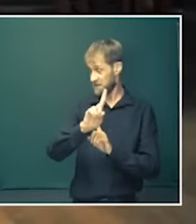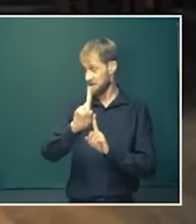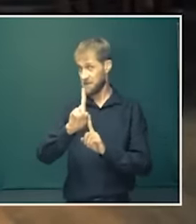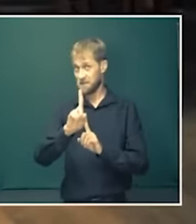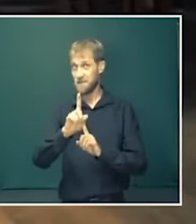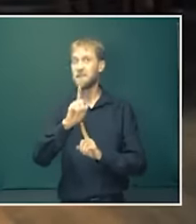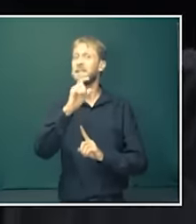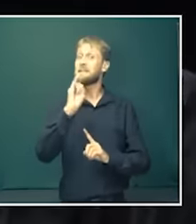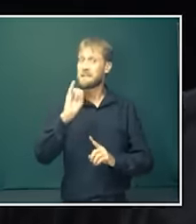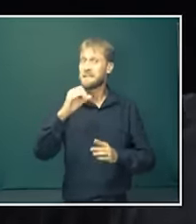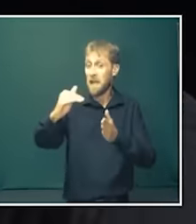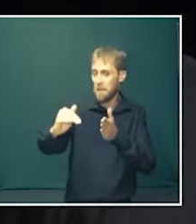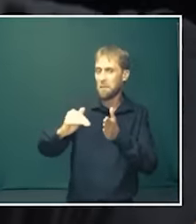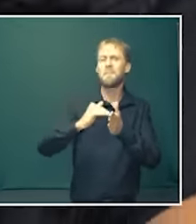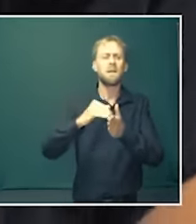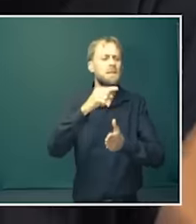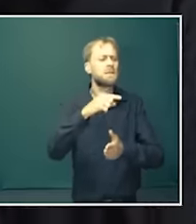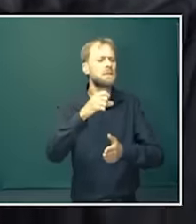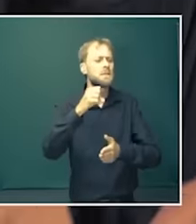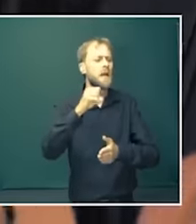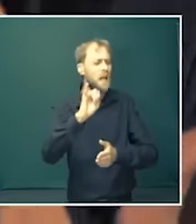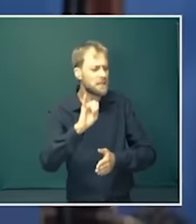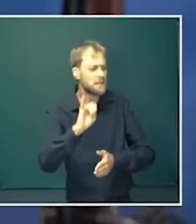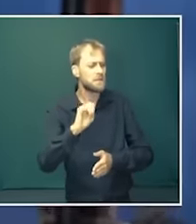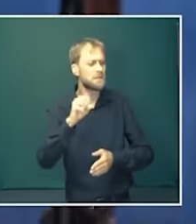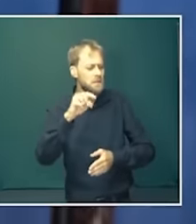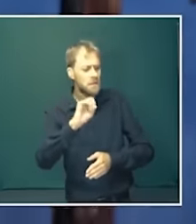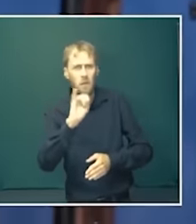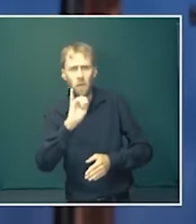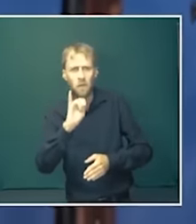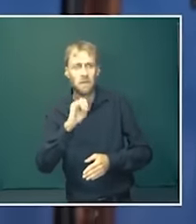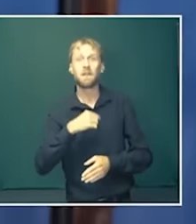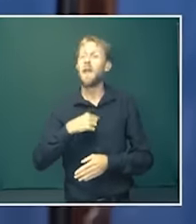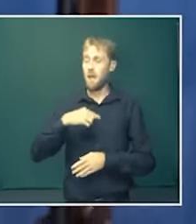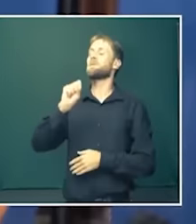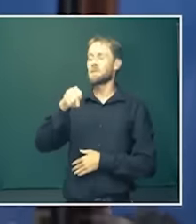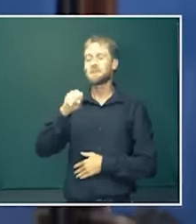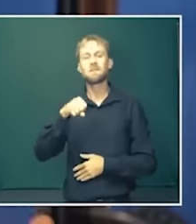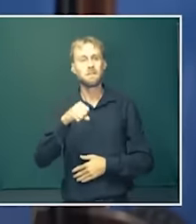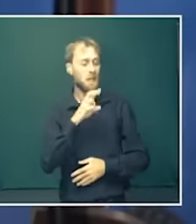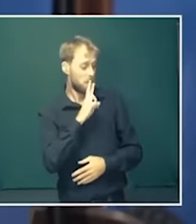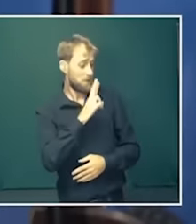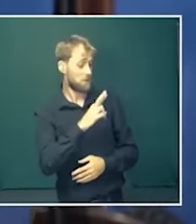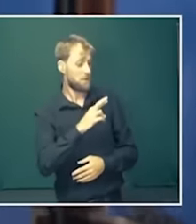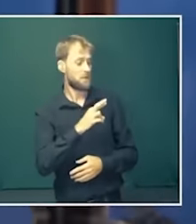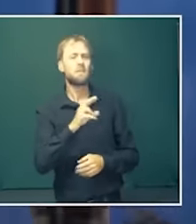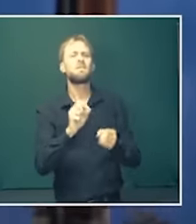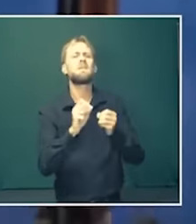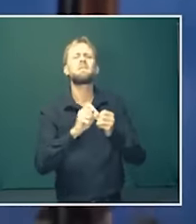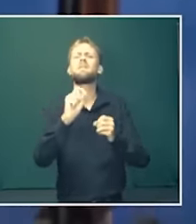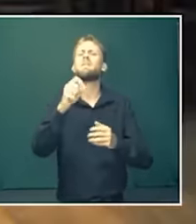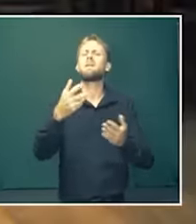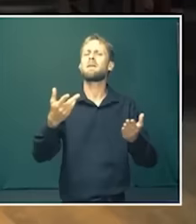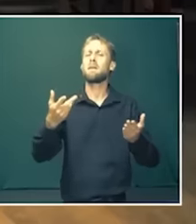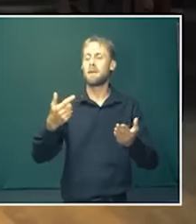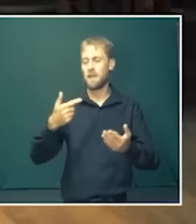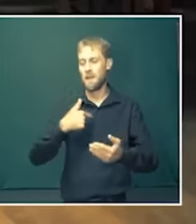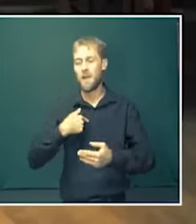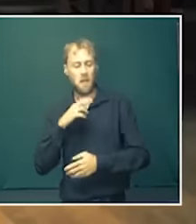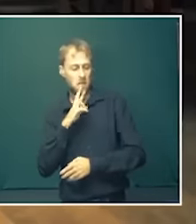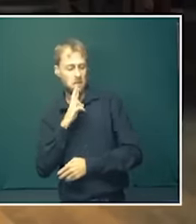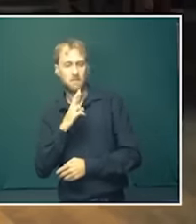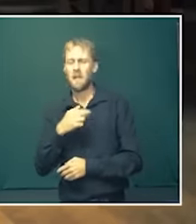me mandam tá aí, eu respondo, tô sim, que cê tá fazendo? Eu